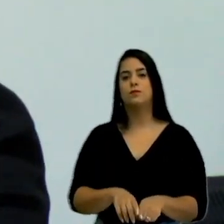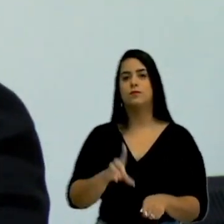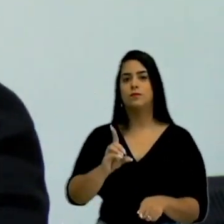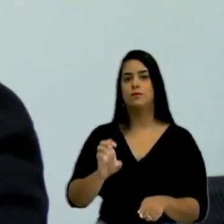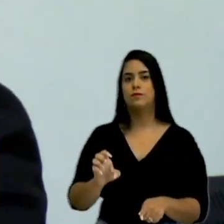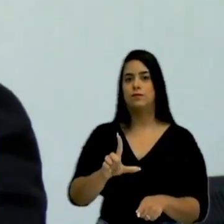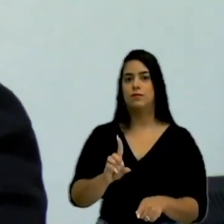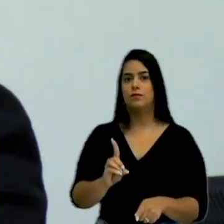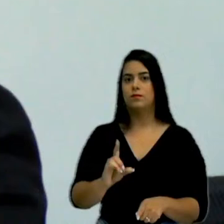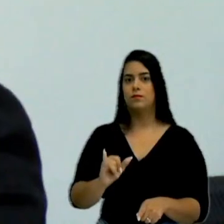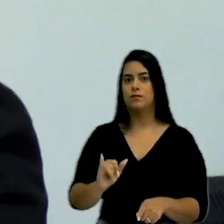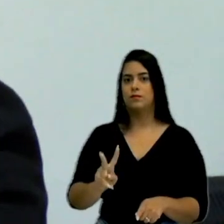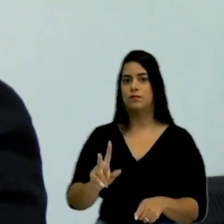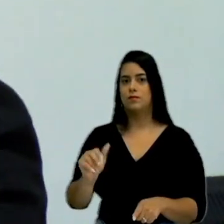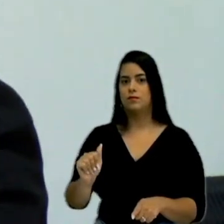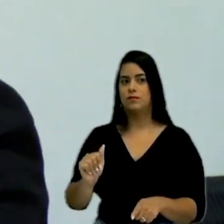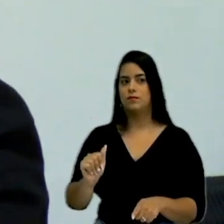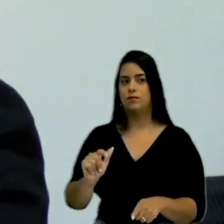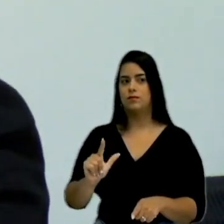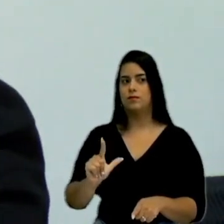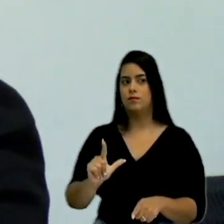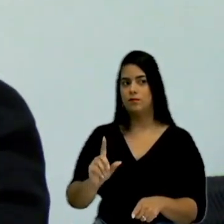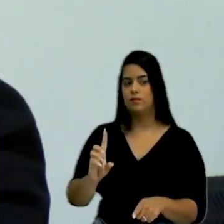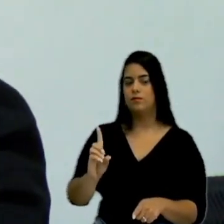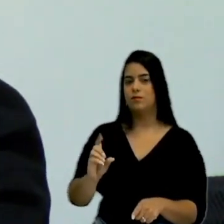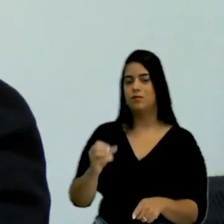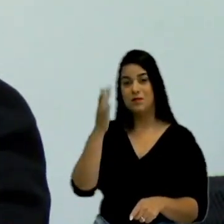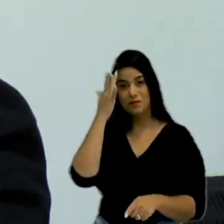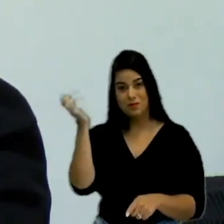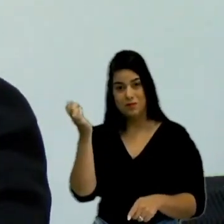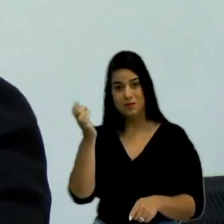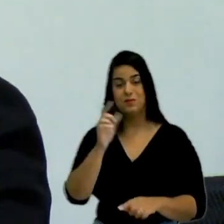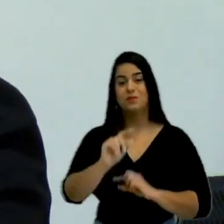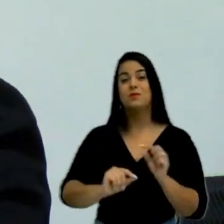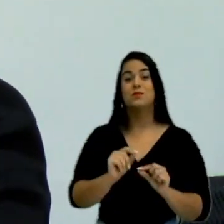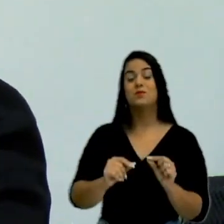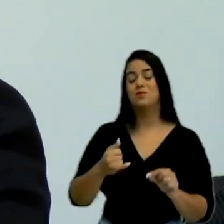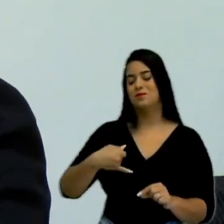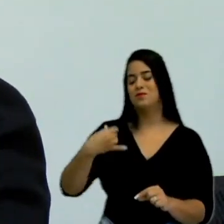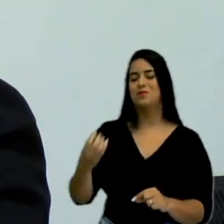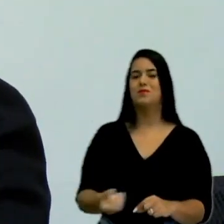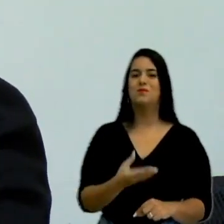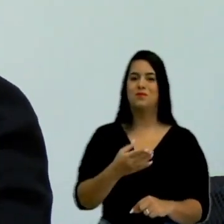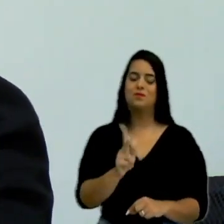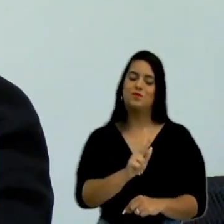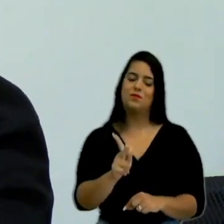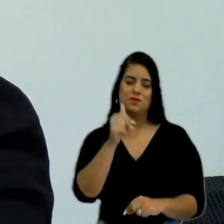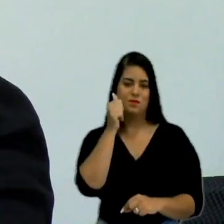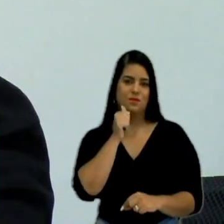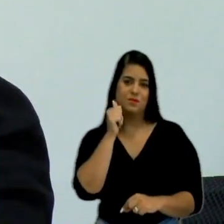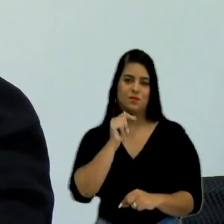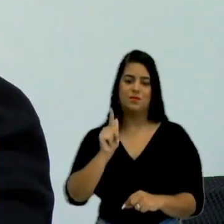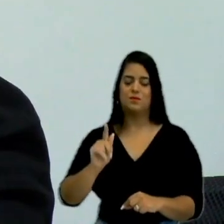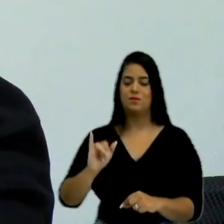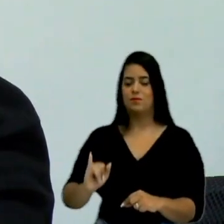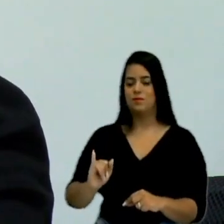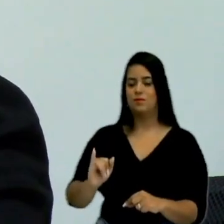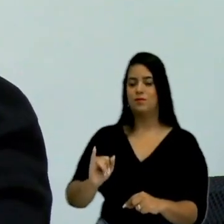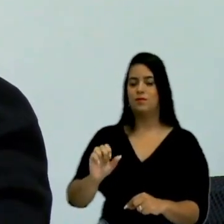Filho, e amanhã, que faz vida nova, a professora Giselda